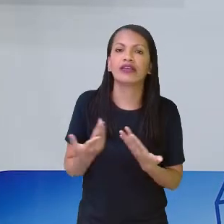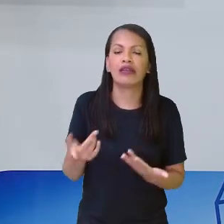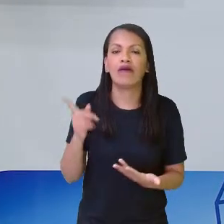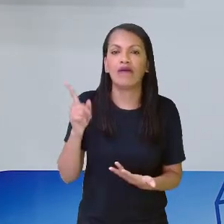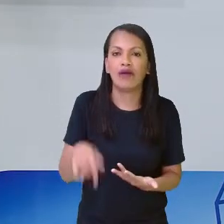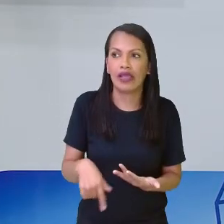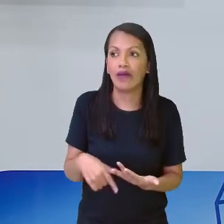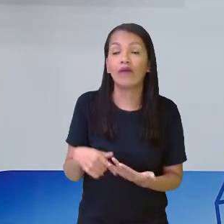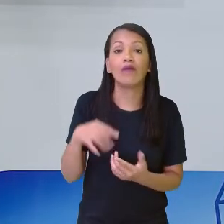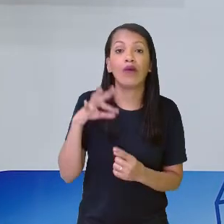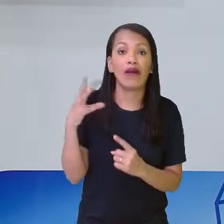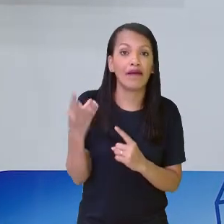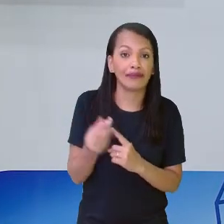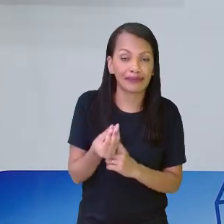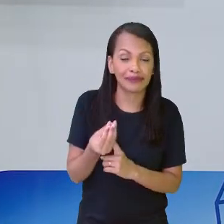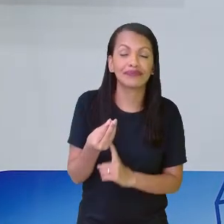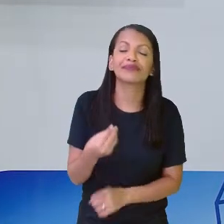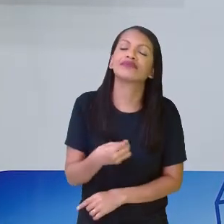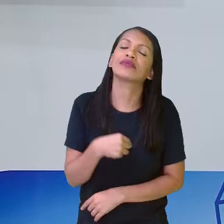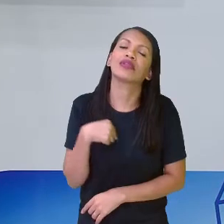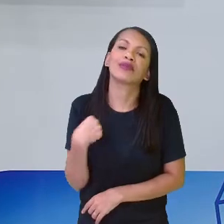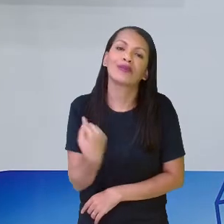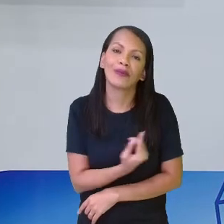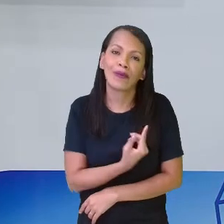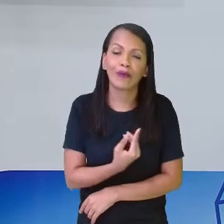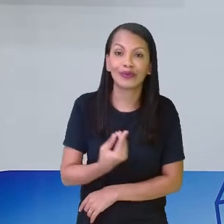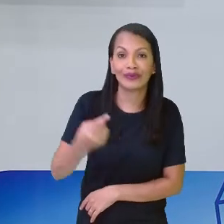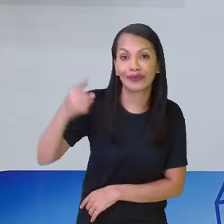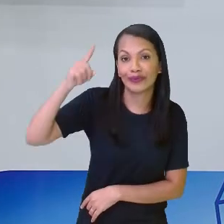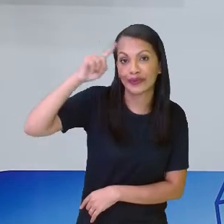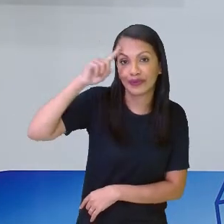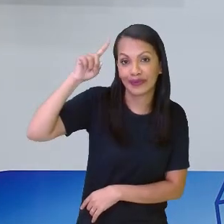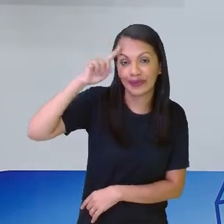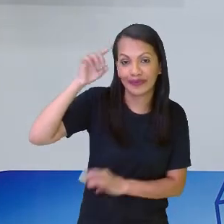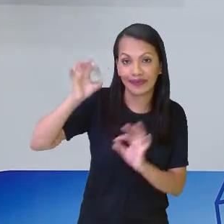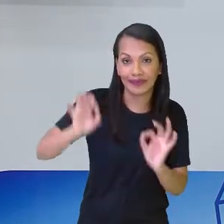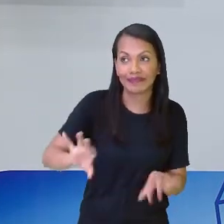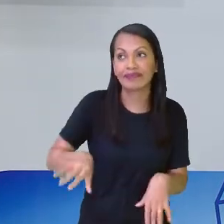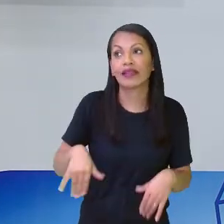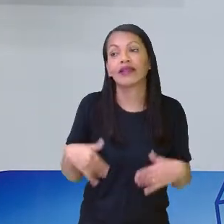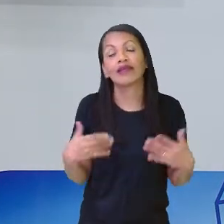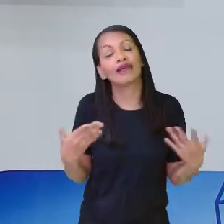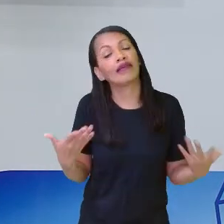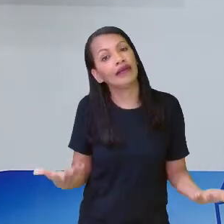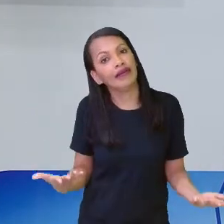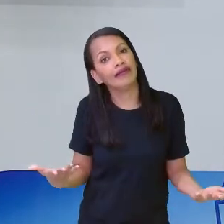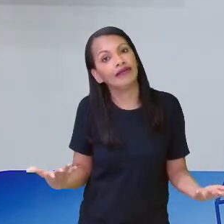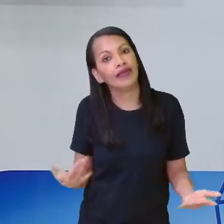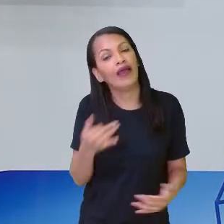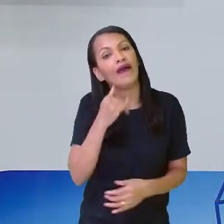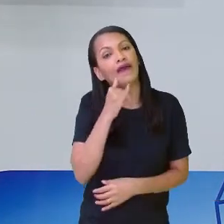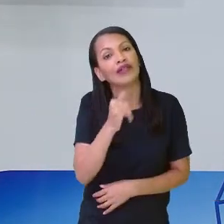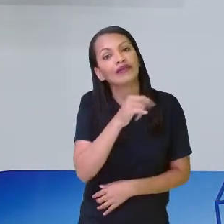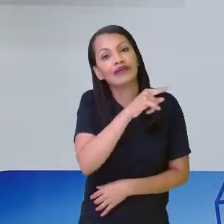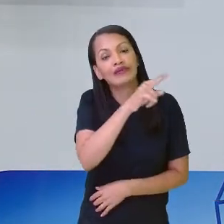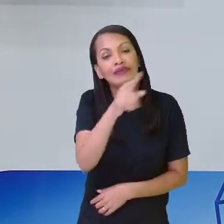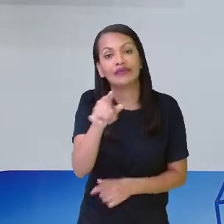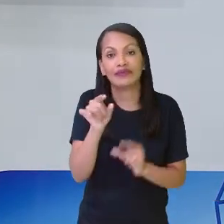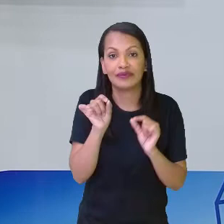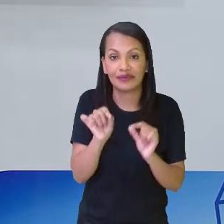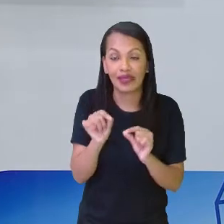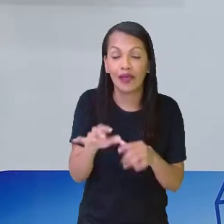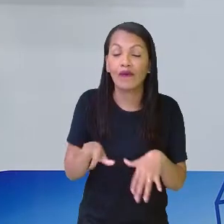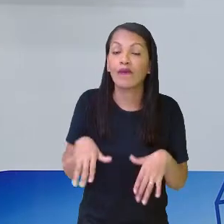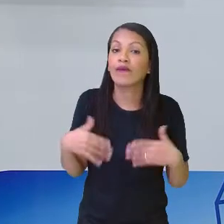está presente no nosso dia a dia, que está presente no nosso cotidiano. E aí, eu digo para vocês o seguinte, quando a gente